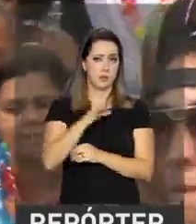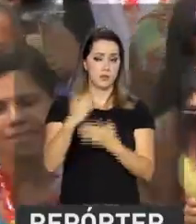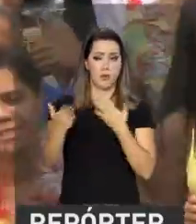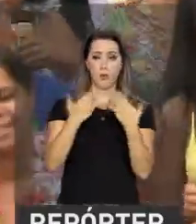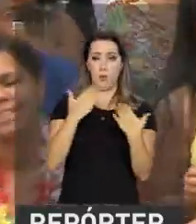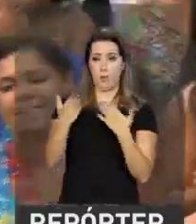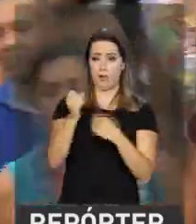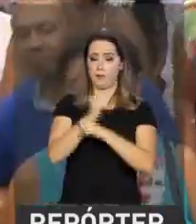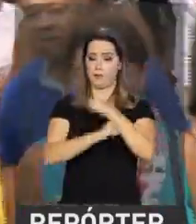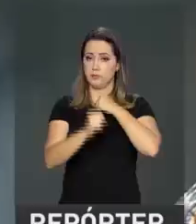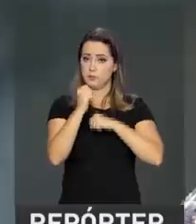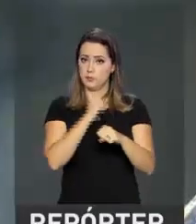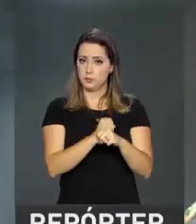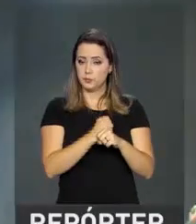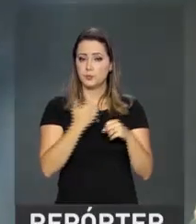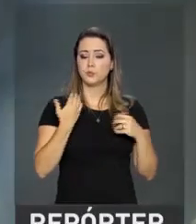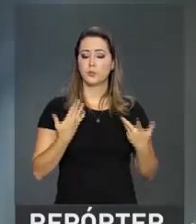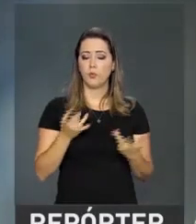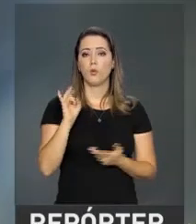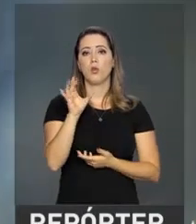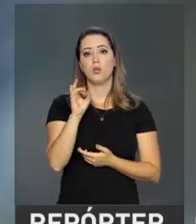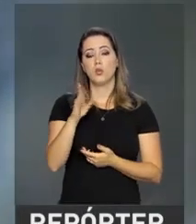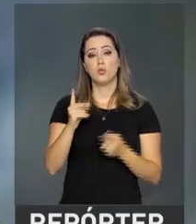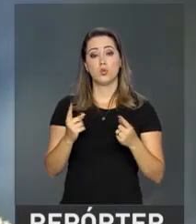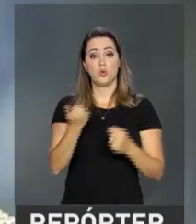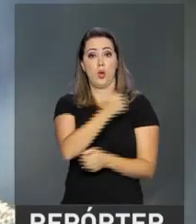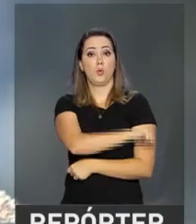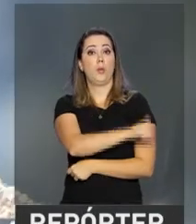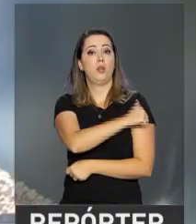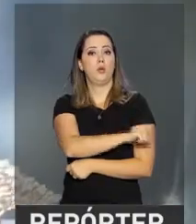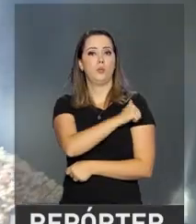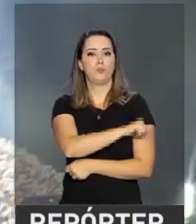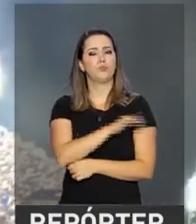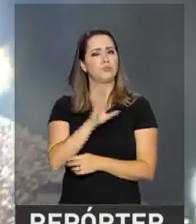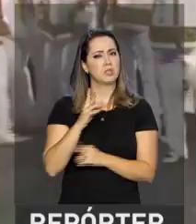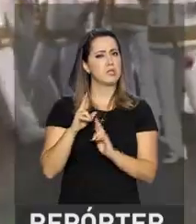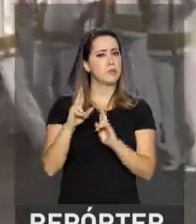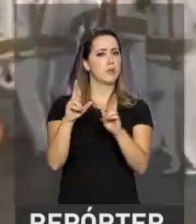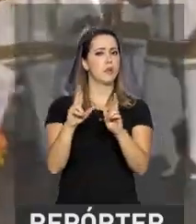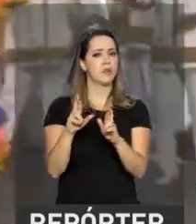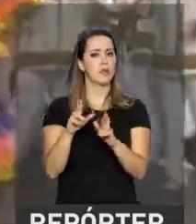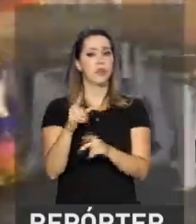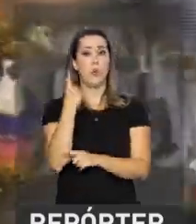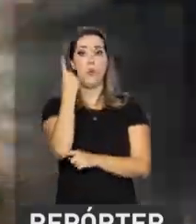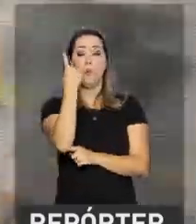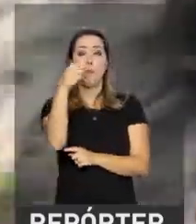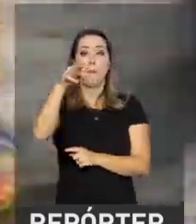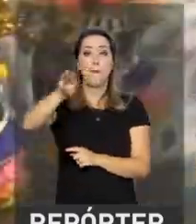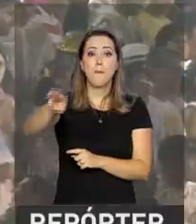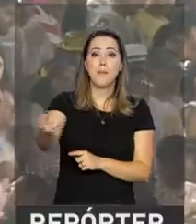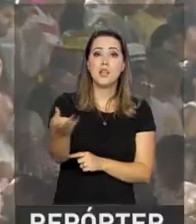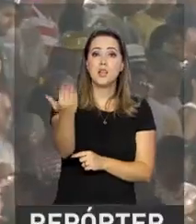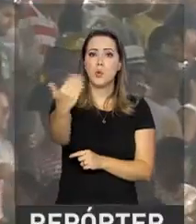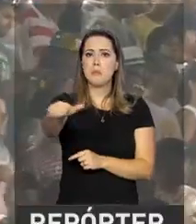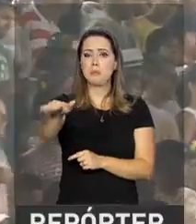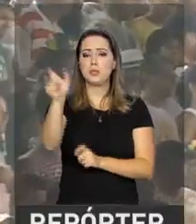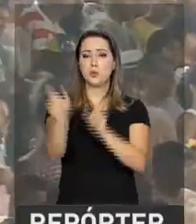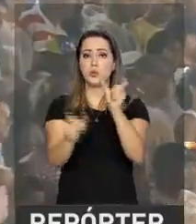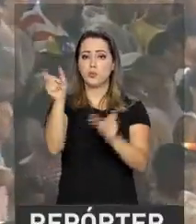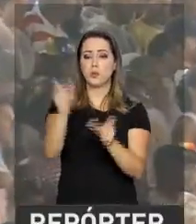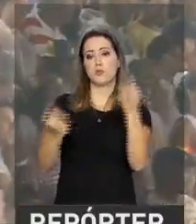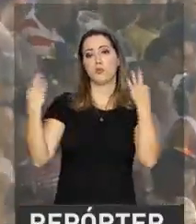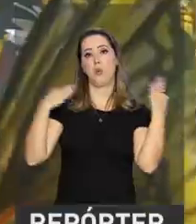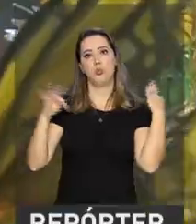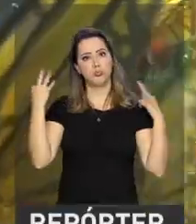mesmo período do ano passado. Só na cidade do Rio de Janeiro, são estimados 1,5 milhão de turistas. Além